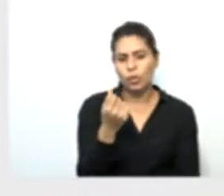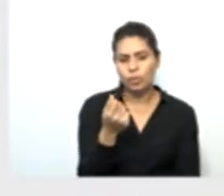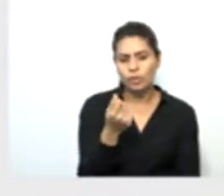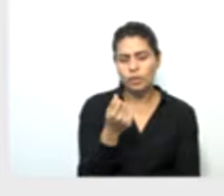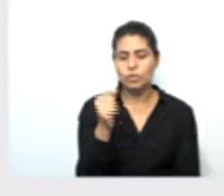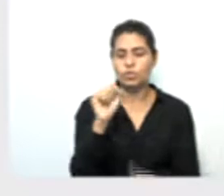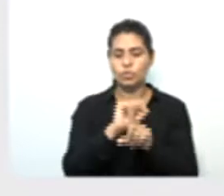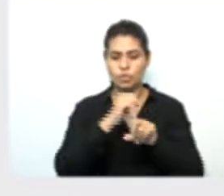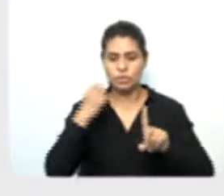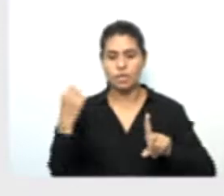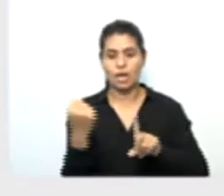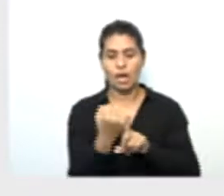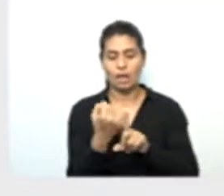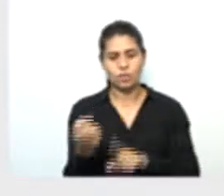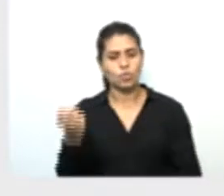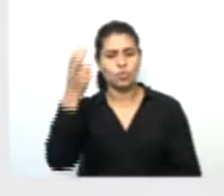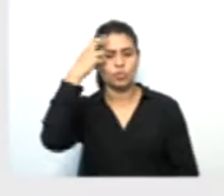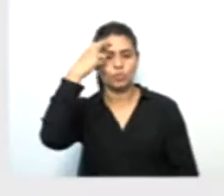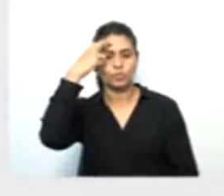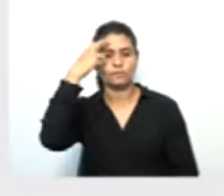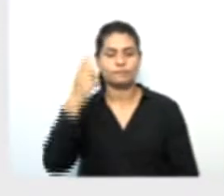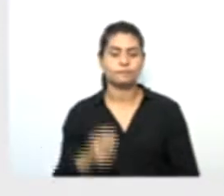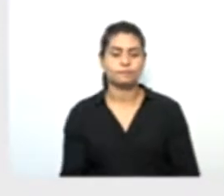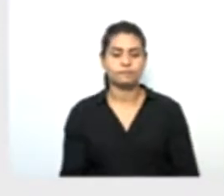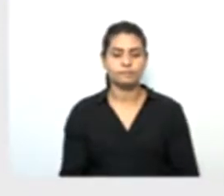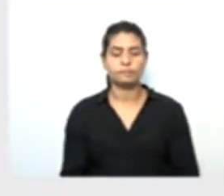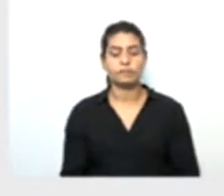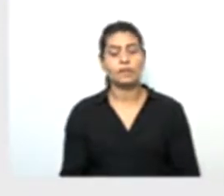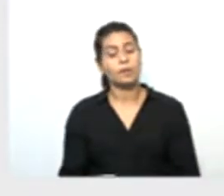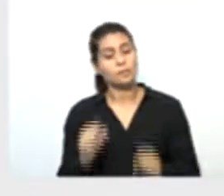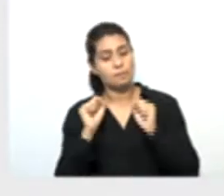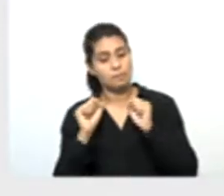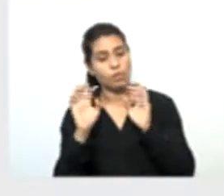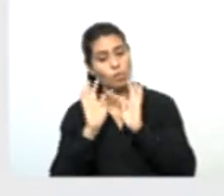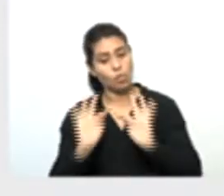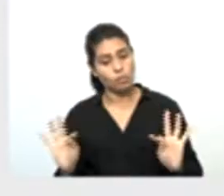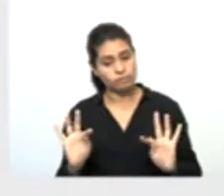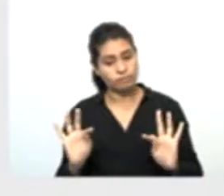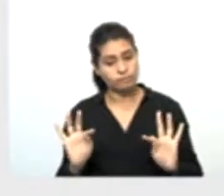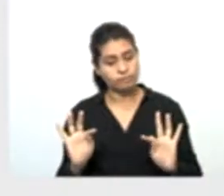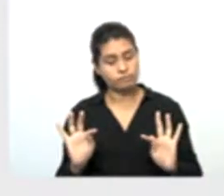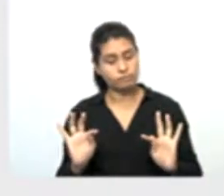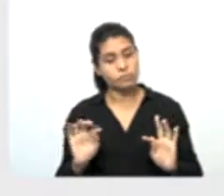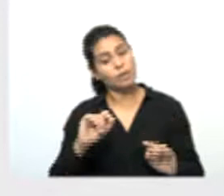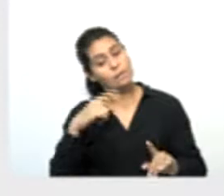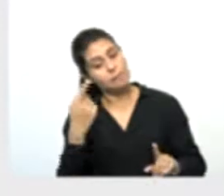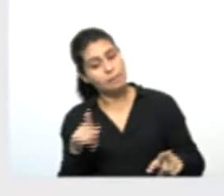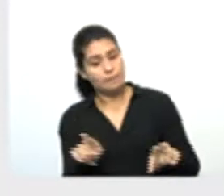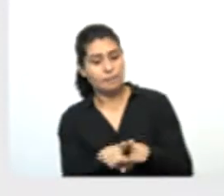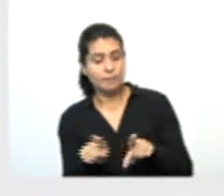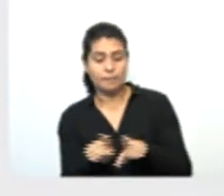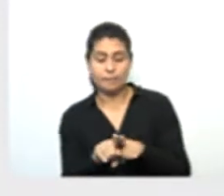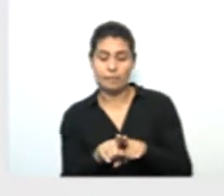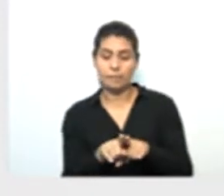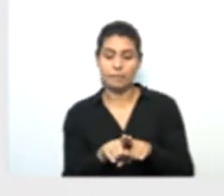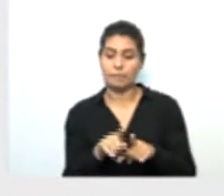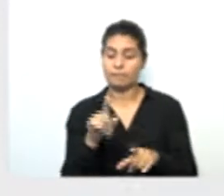econômicas, são também sociais e culturais. Essas aspirações devem ser comuns e devem ser